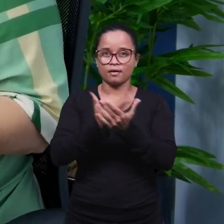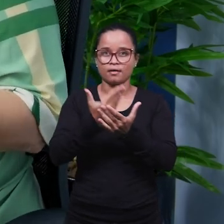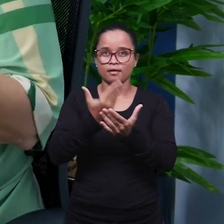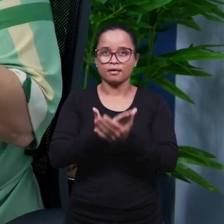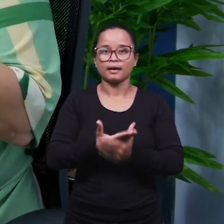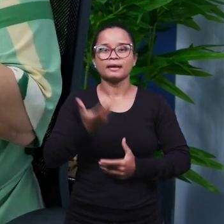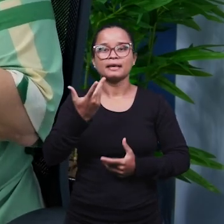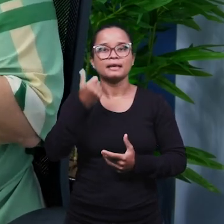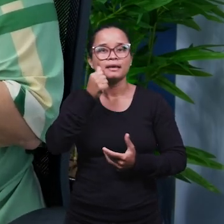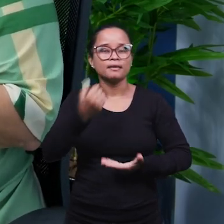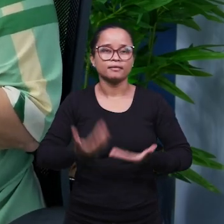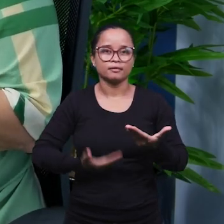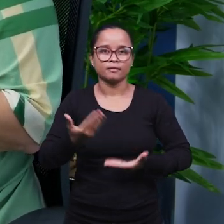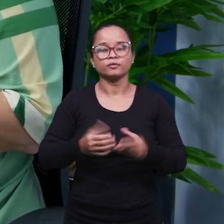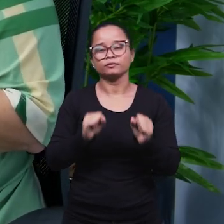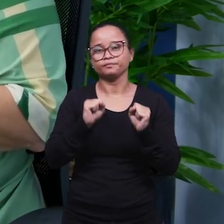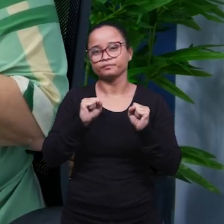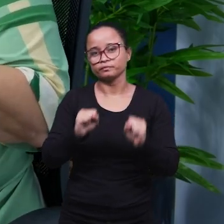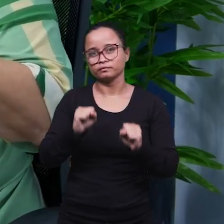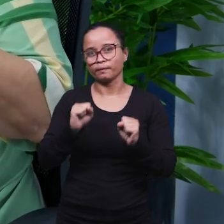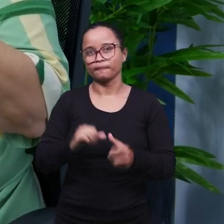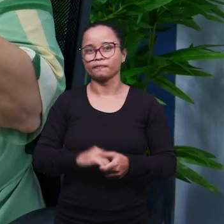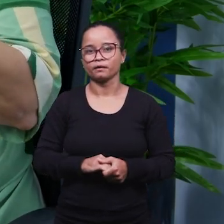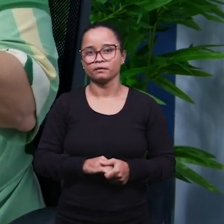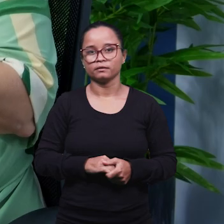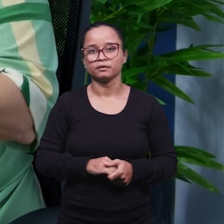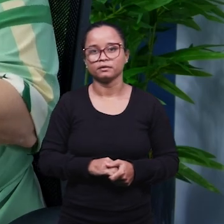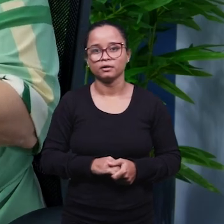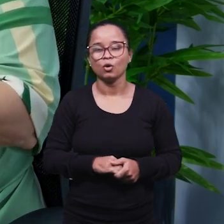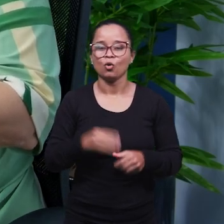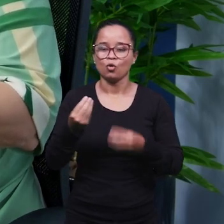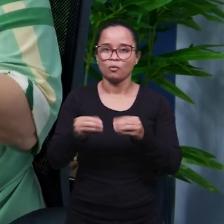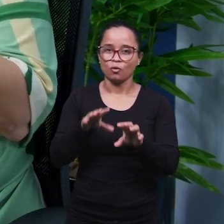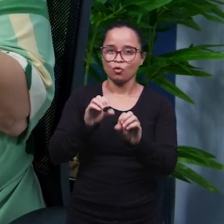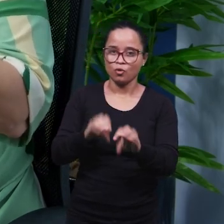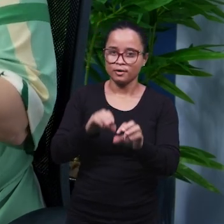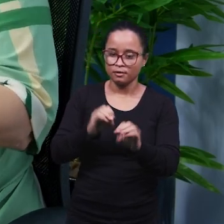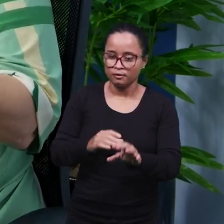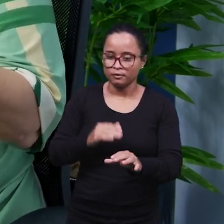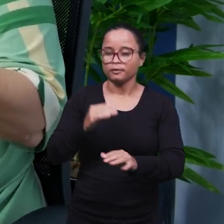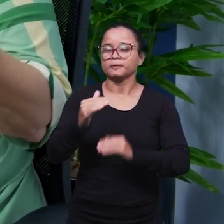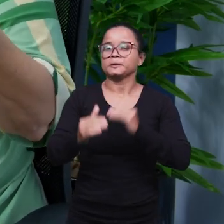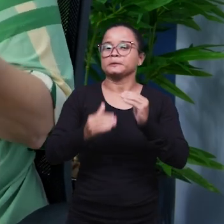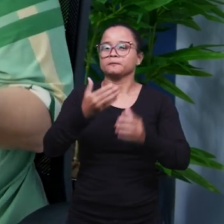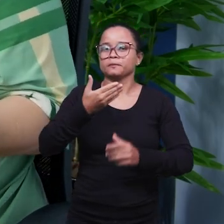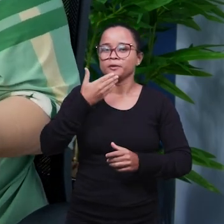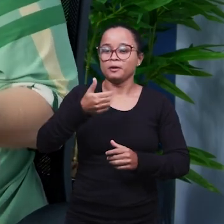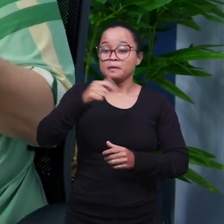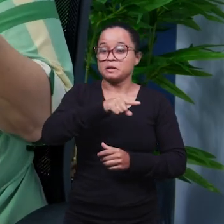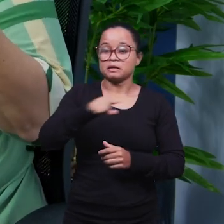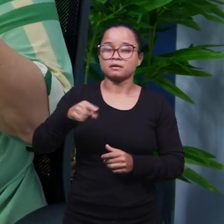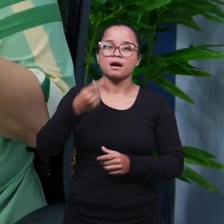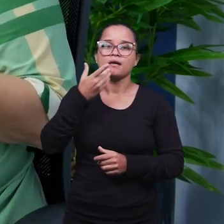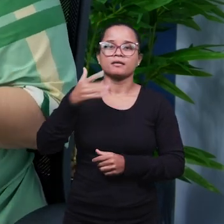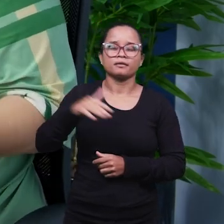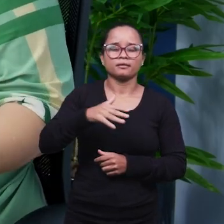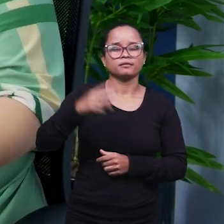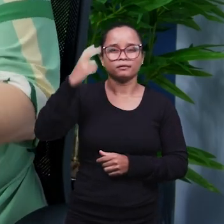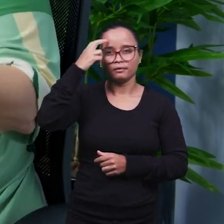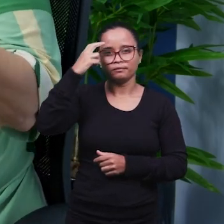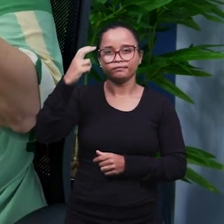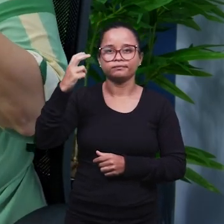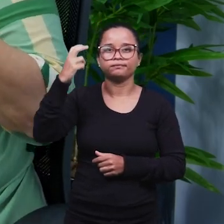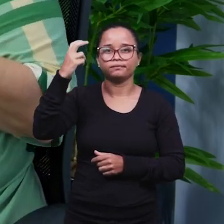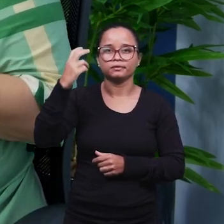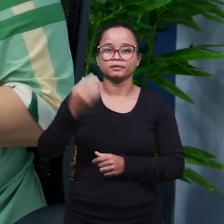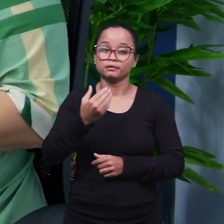aula que as irmãs podem fazer, aumentando o ensino para aquelas crianças que são mais